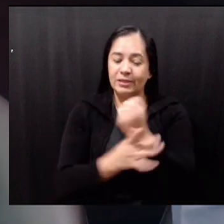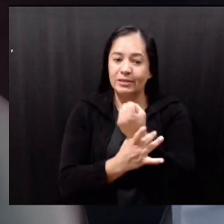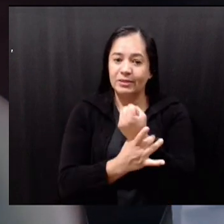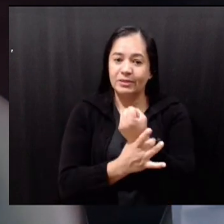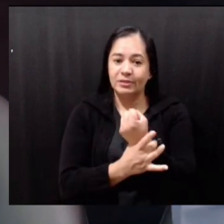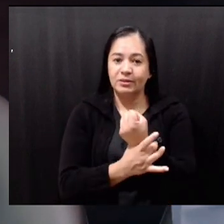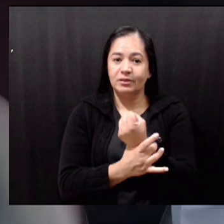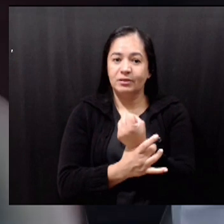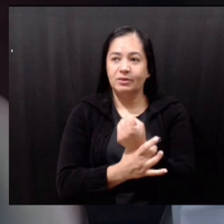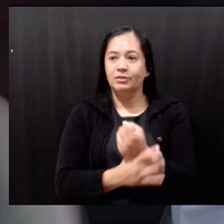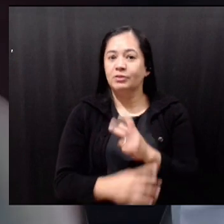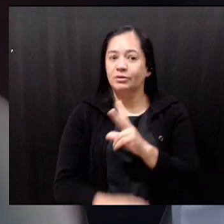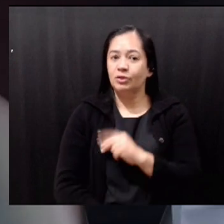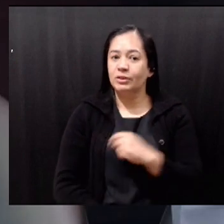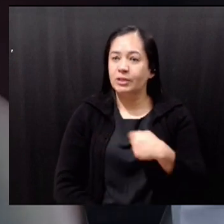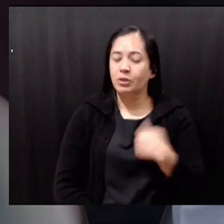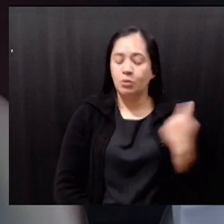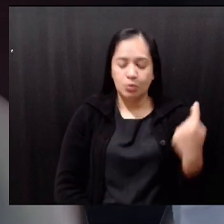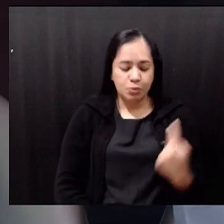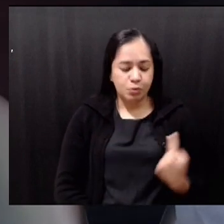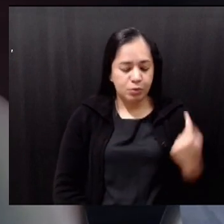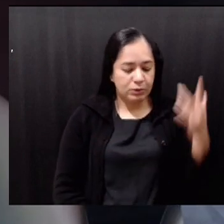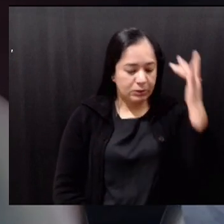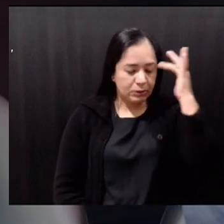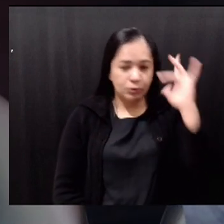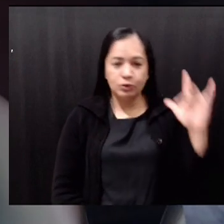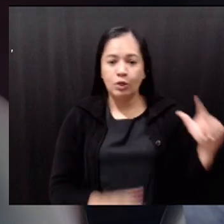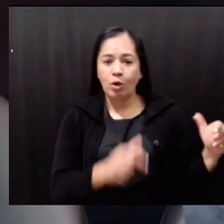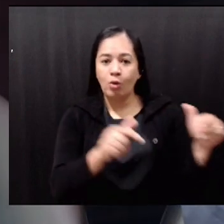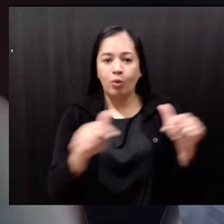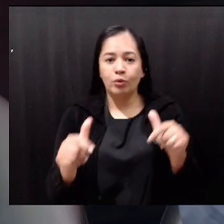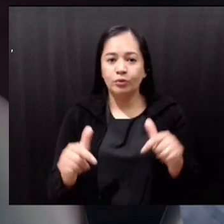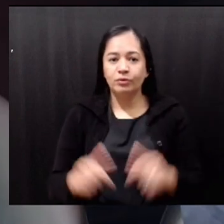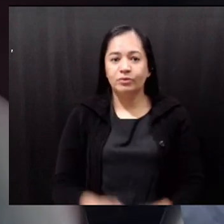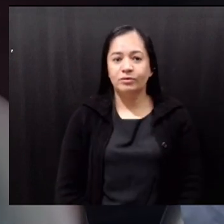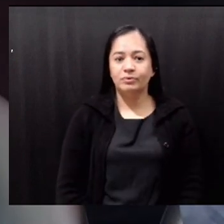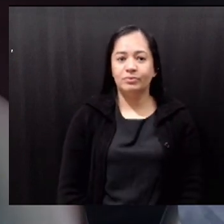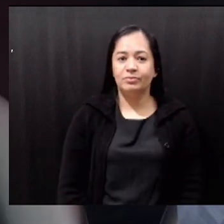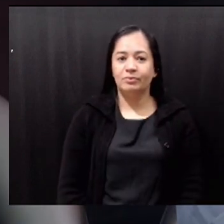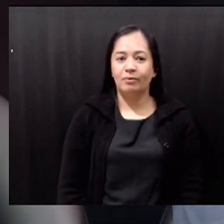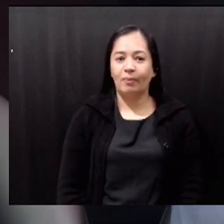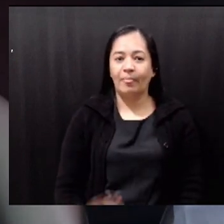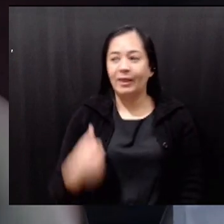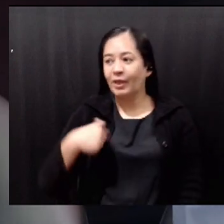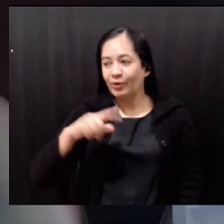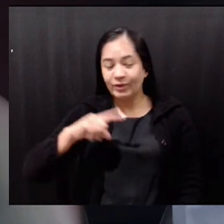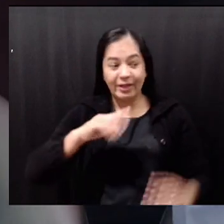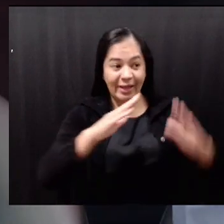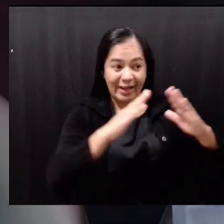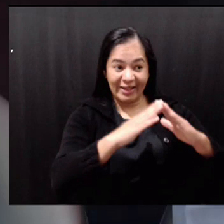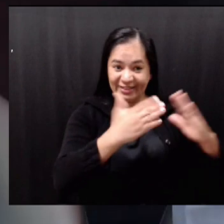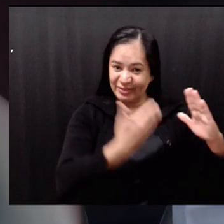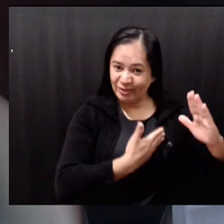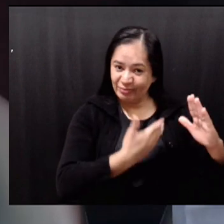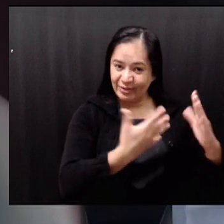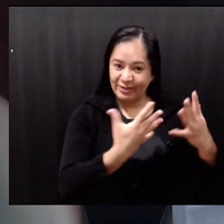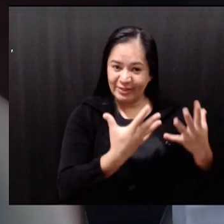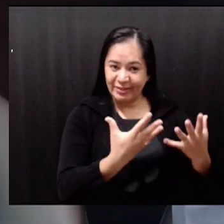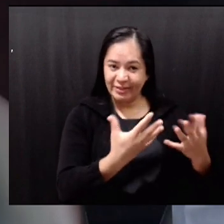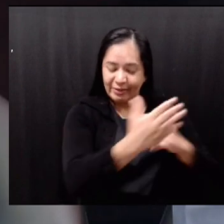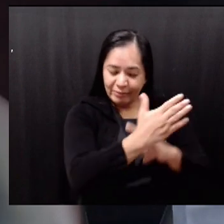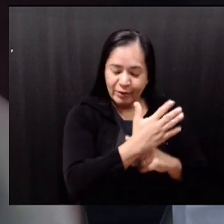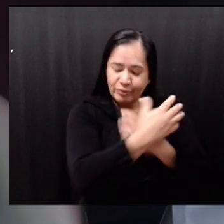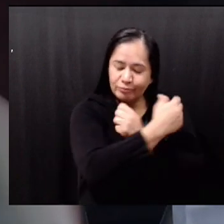estou sozinho, não sei aonde eu vou, para onde eu vou correr". Eu tenho a casa de um amigo, eu tenho alguém que vai me acolher e vai me abraçar, isso é